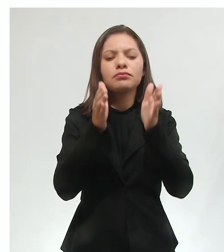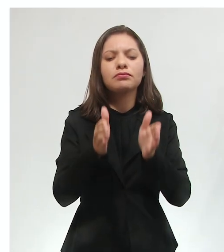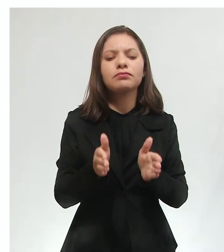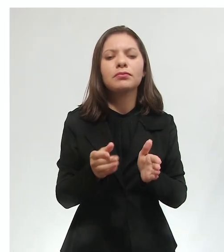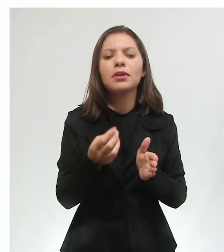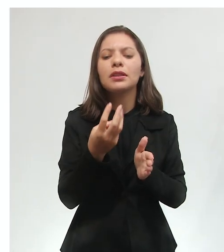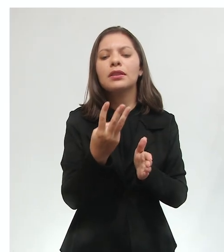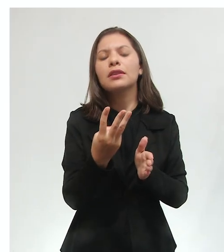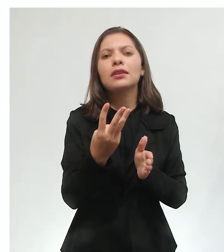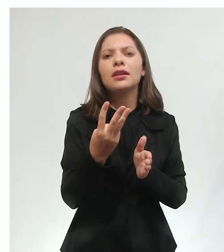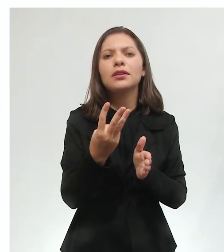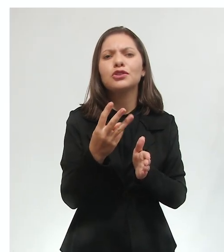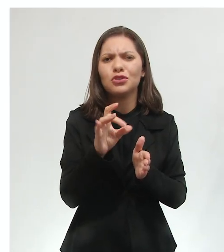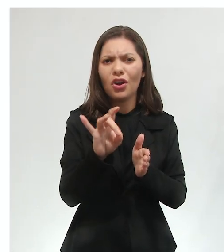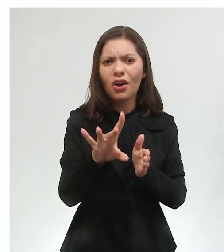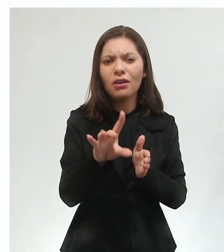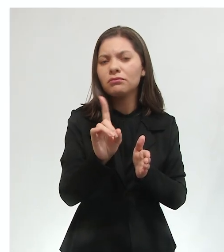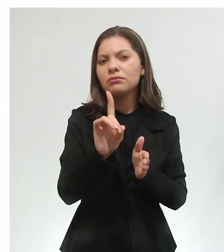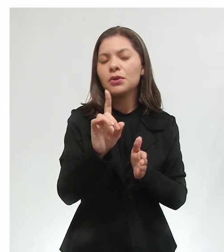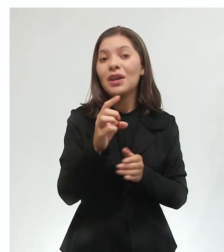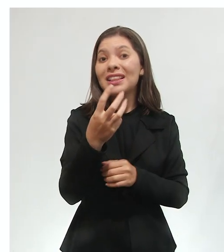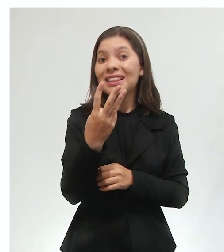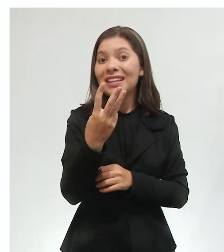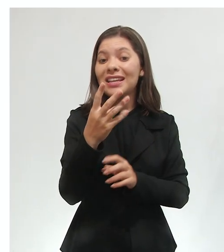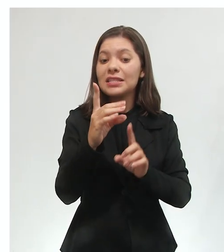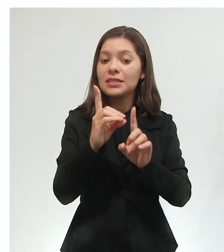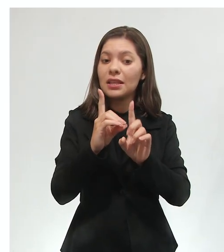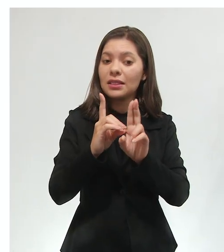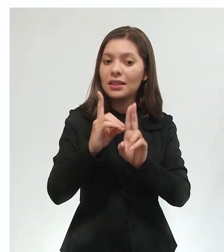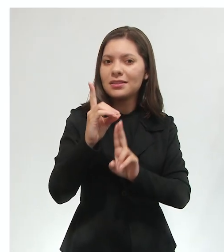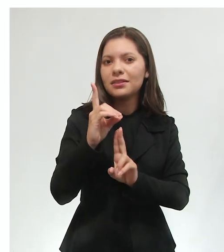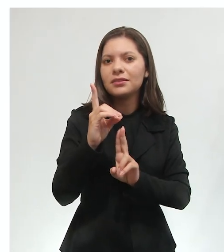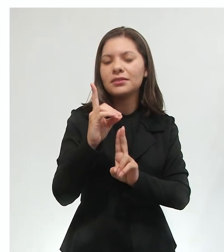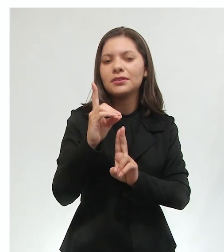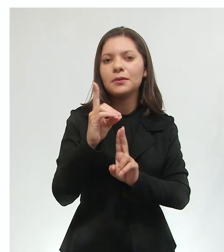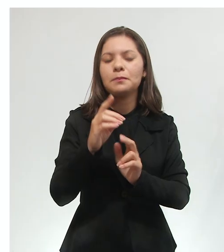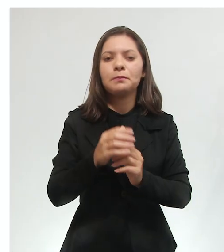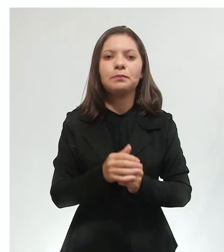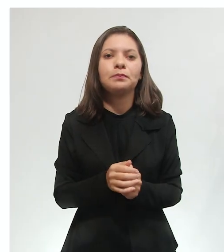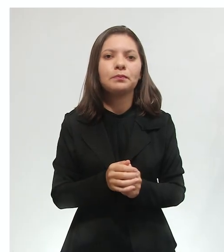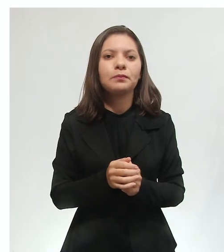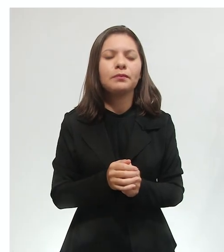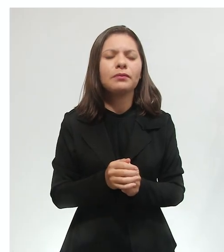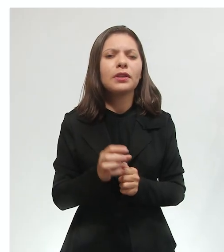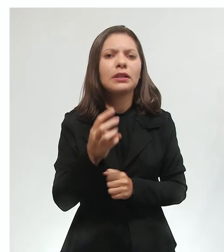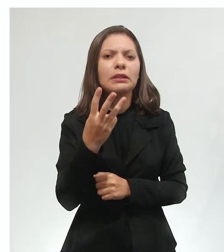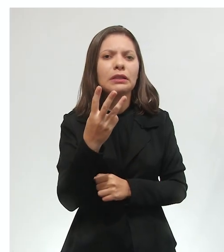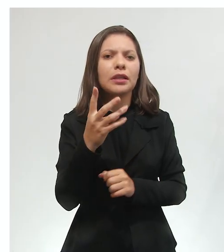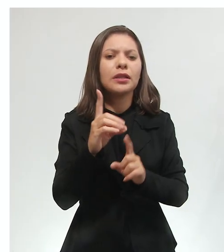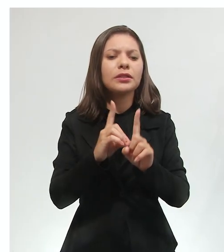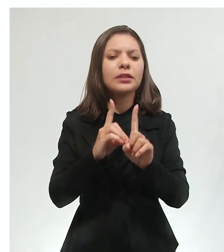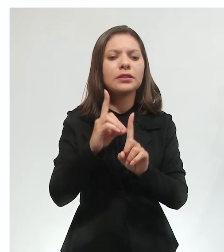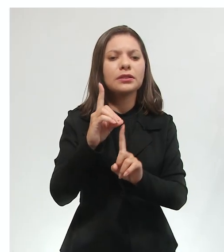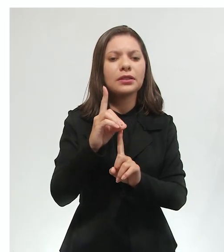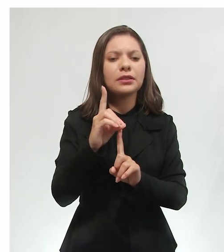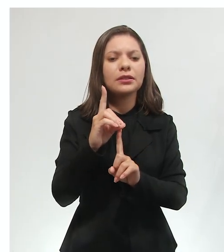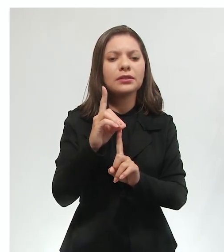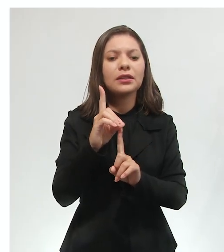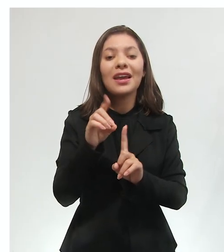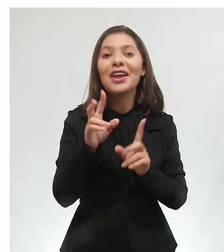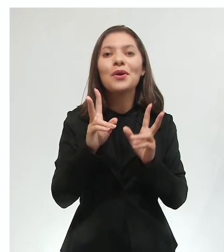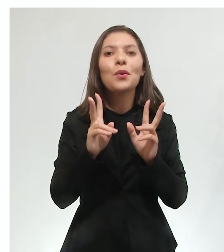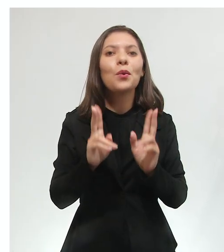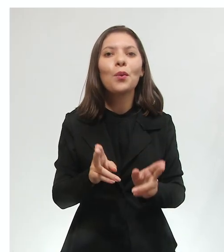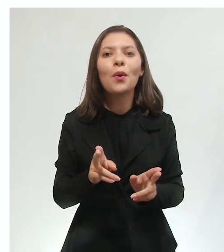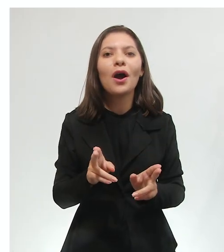dizendo 3, eu estou dizendo 3 dezenas. E 3 dezenas é a mesmíssima